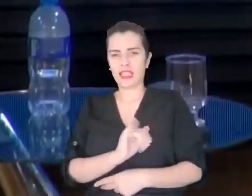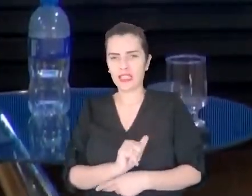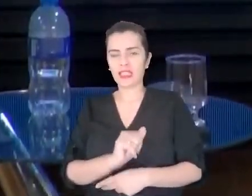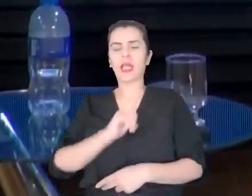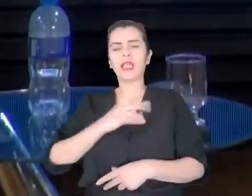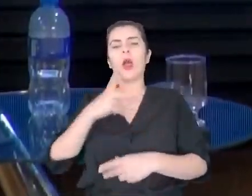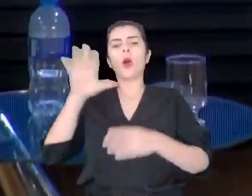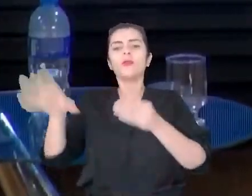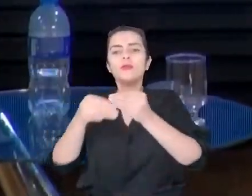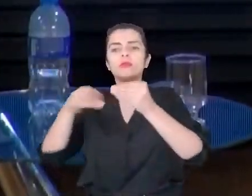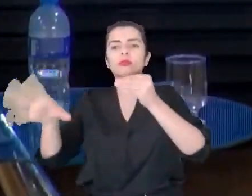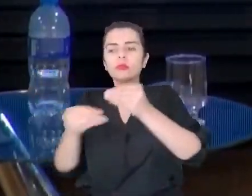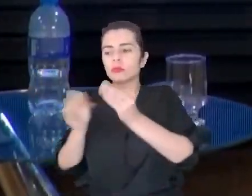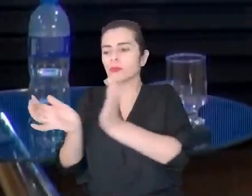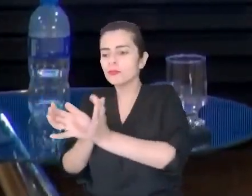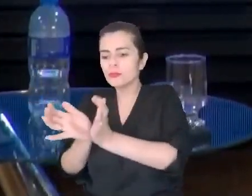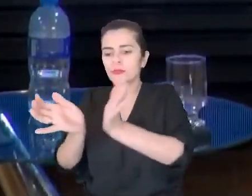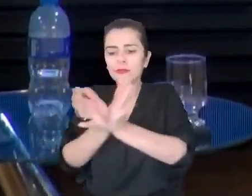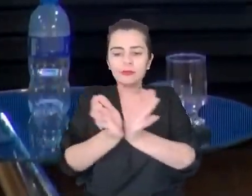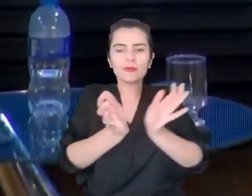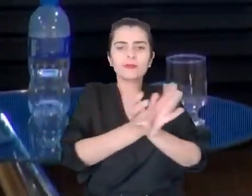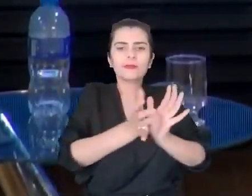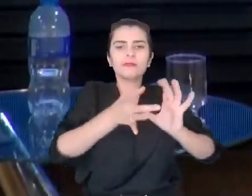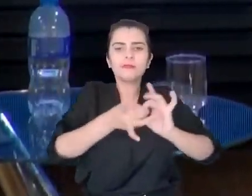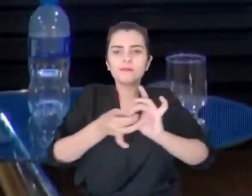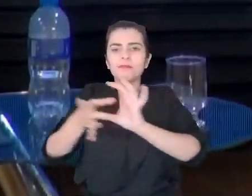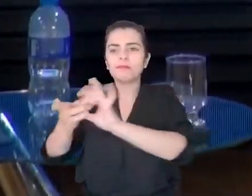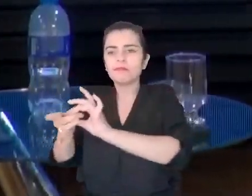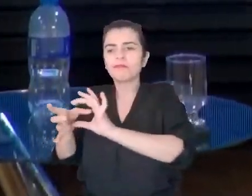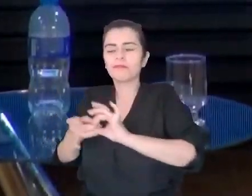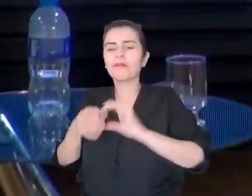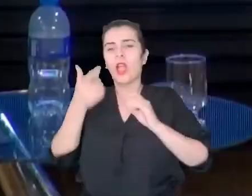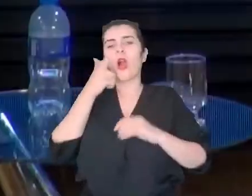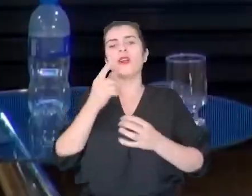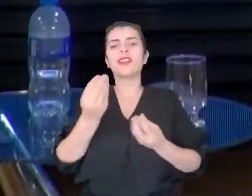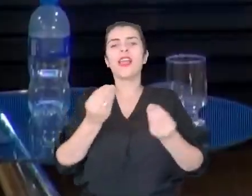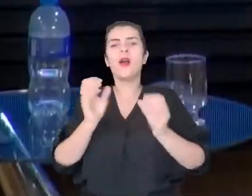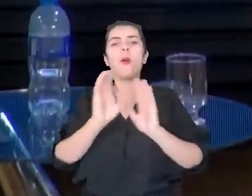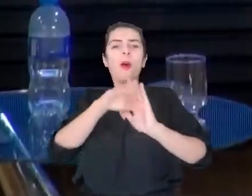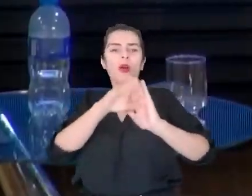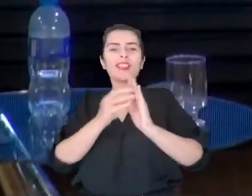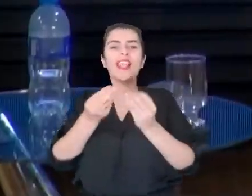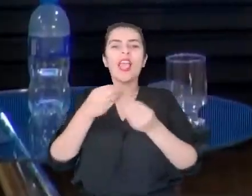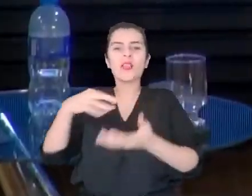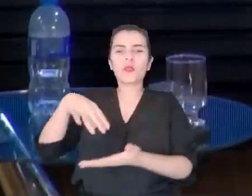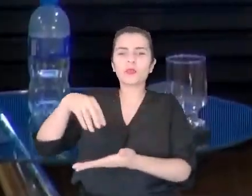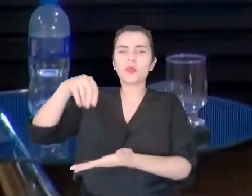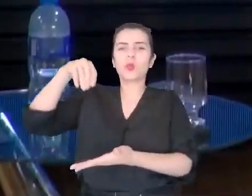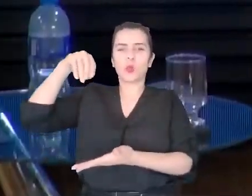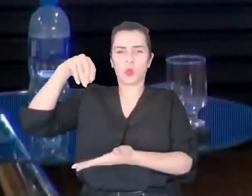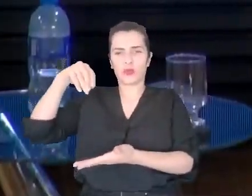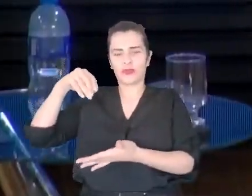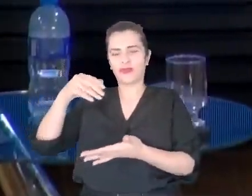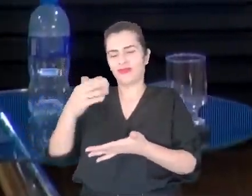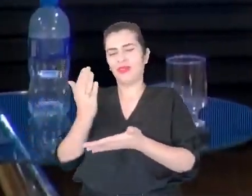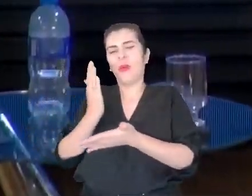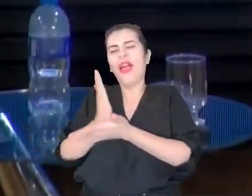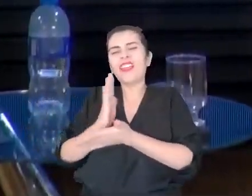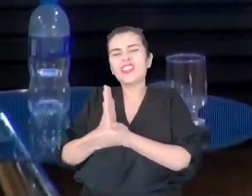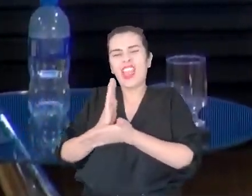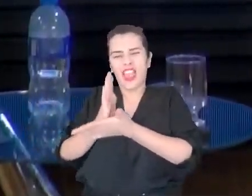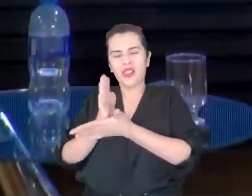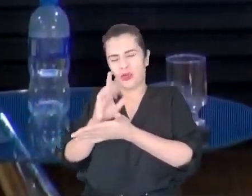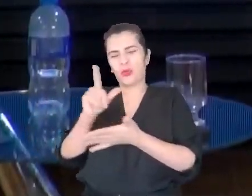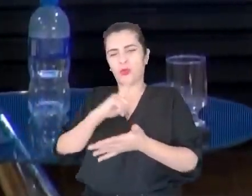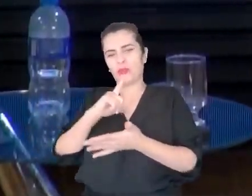esses conceitos, né, de disposição de rejeito, os controles que são necessários e as suas necessidades. Né?